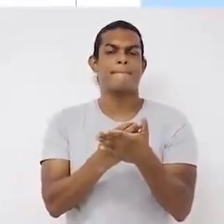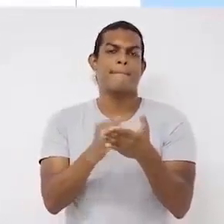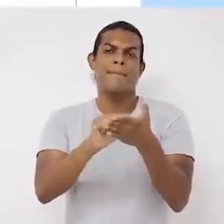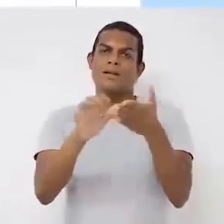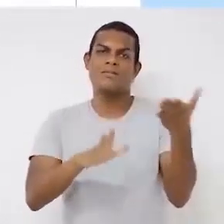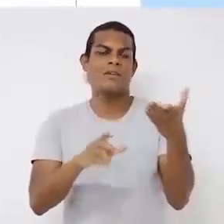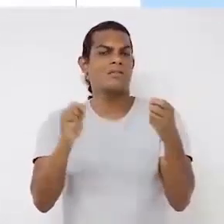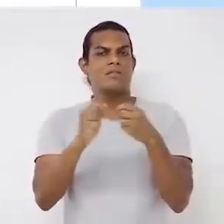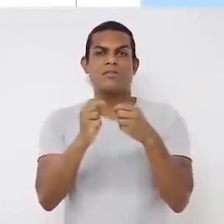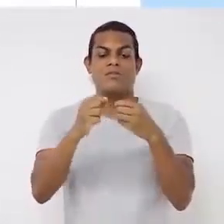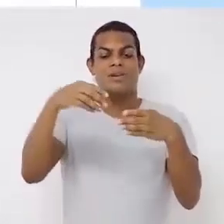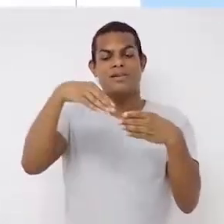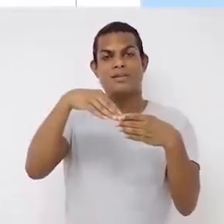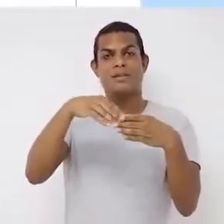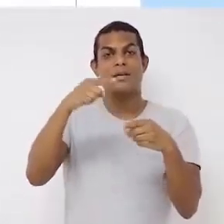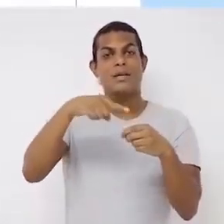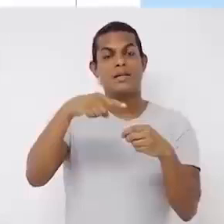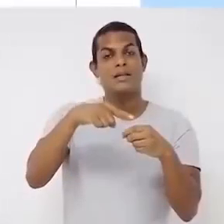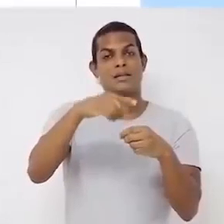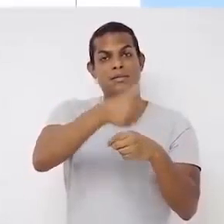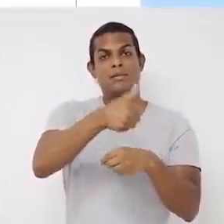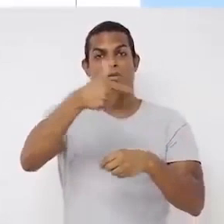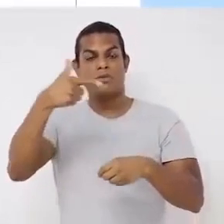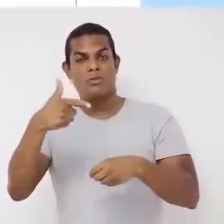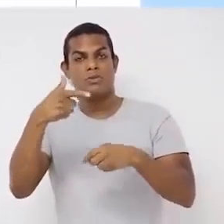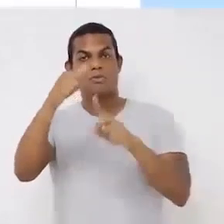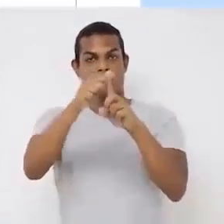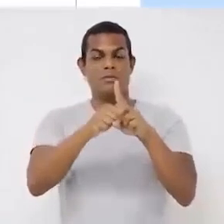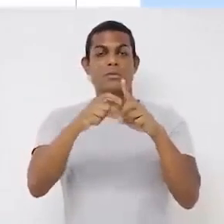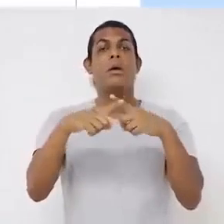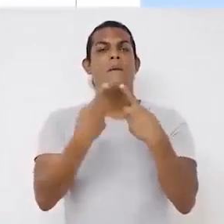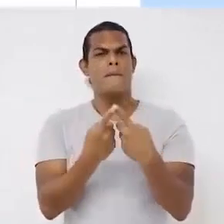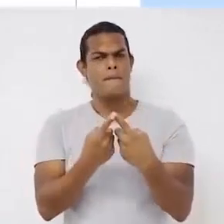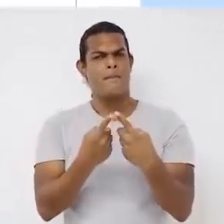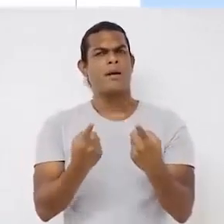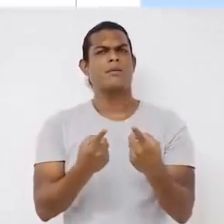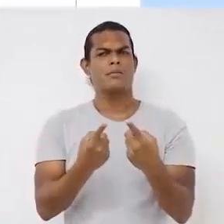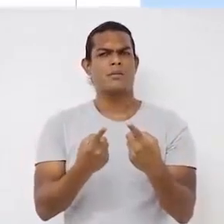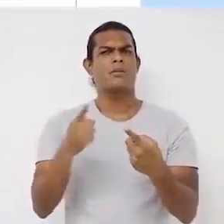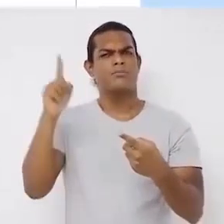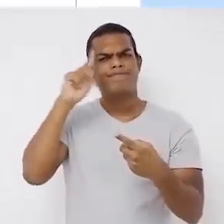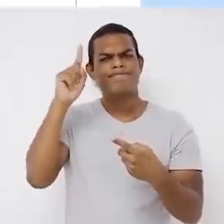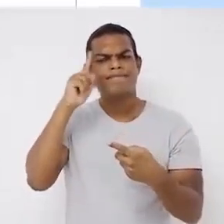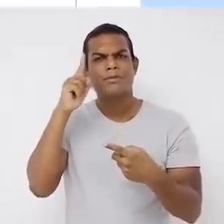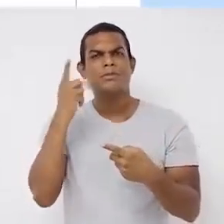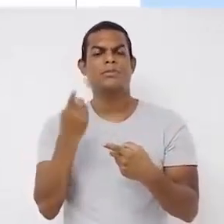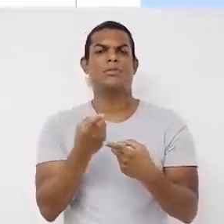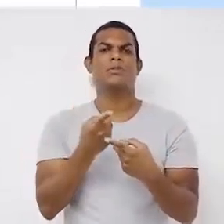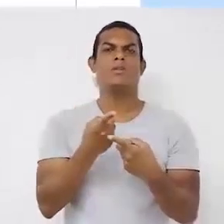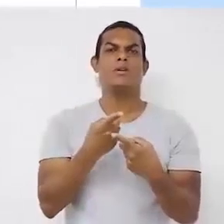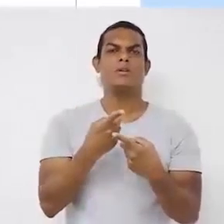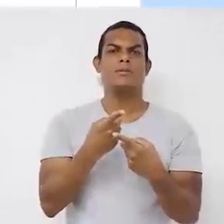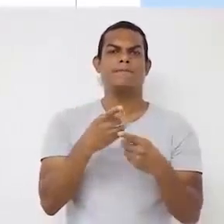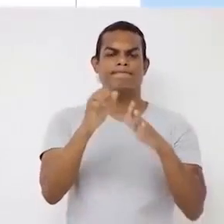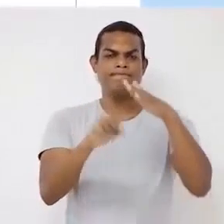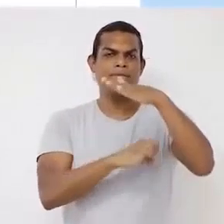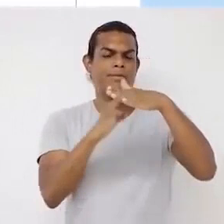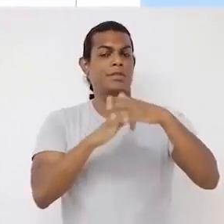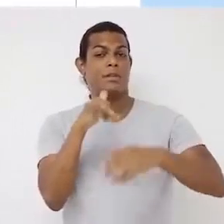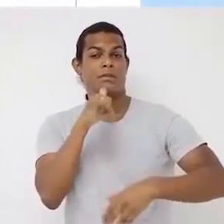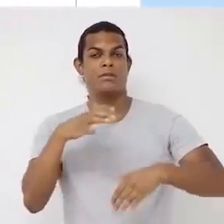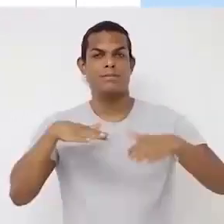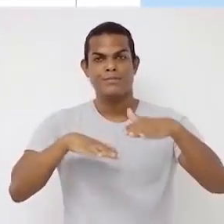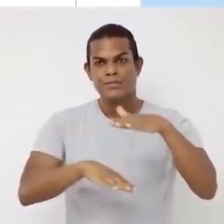realizem dentro de 12 meses, mas que fazem parte do dia a dia da empresa. Por exemplo, o estoque.